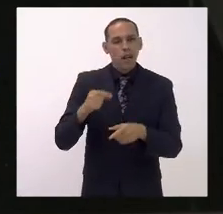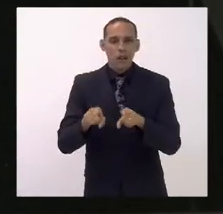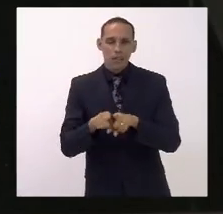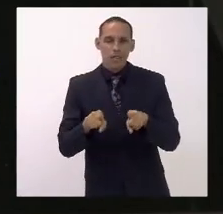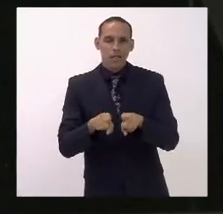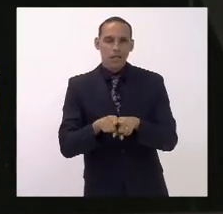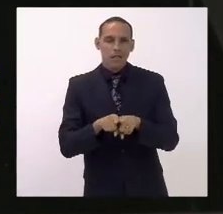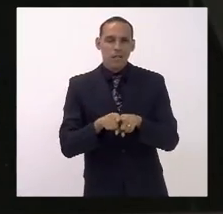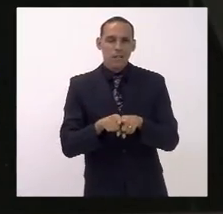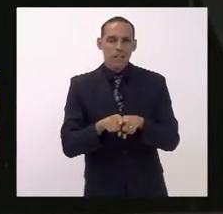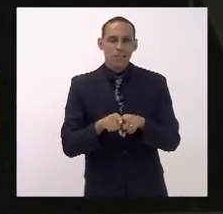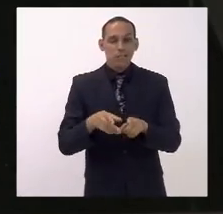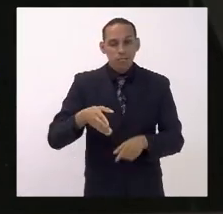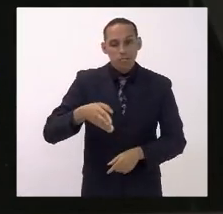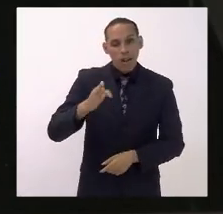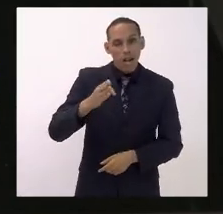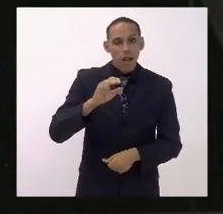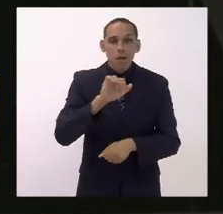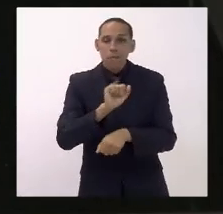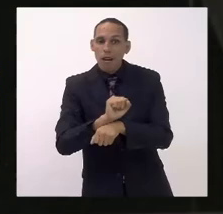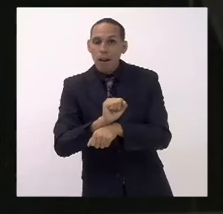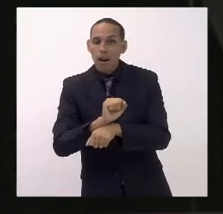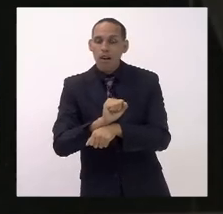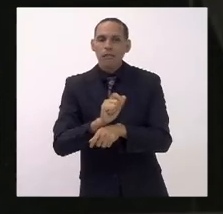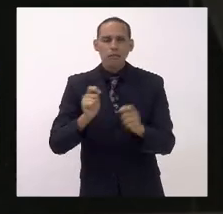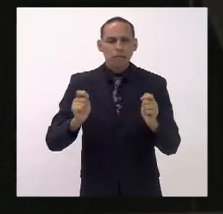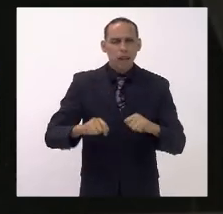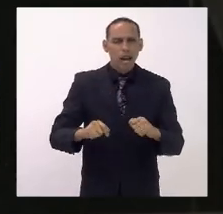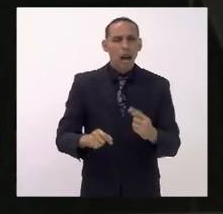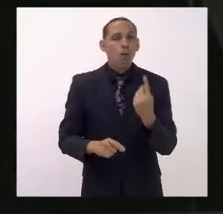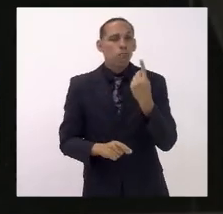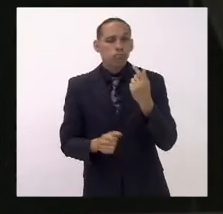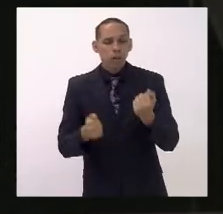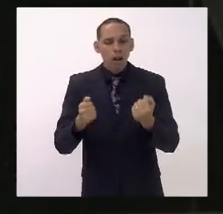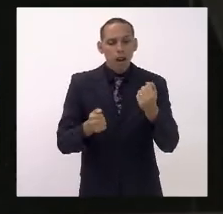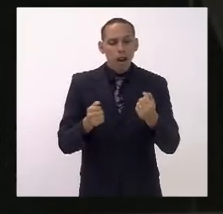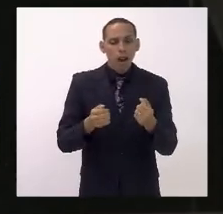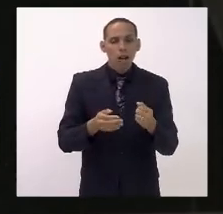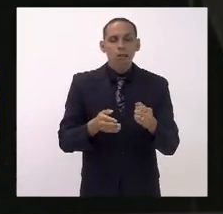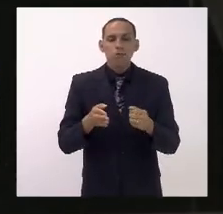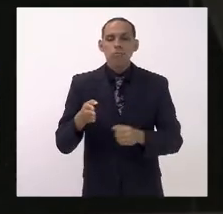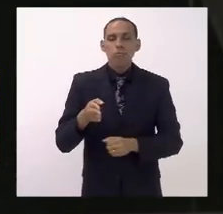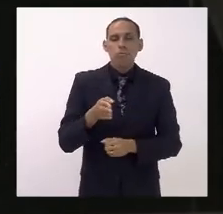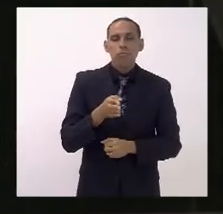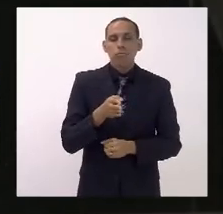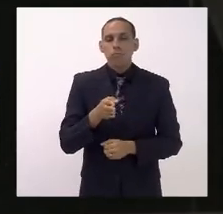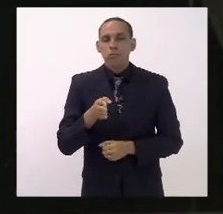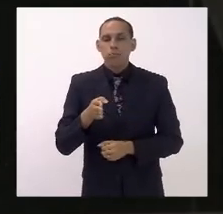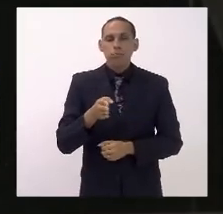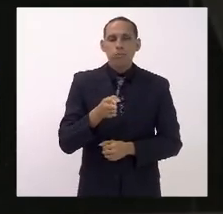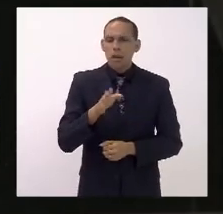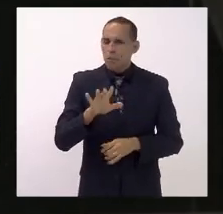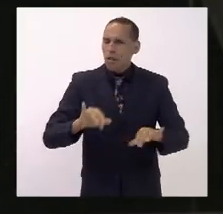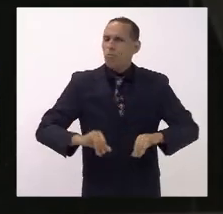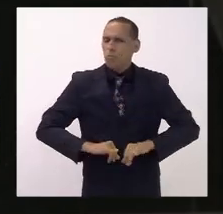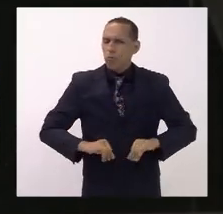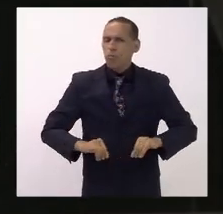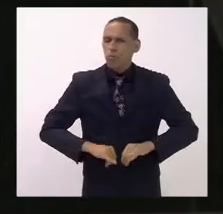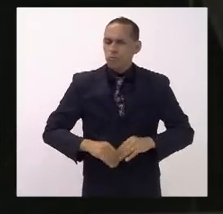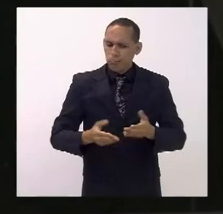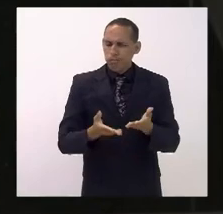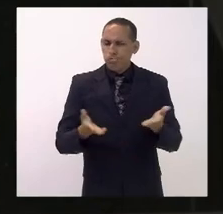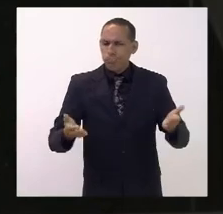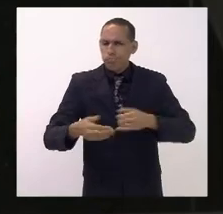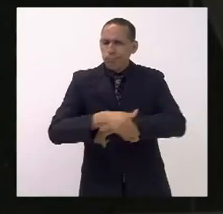daquele siga e pare, não é, possa passar um veículo, mas sofreu bastante. O governador do